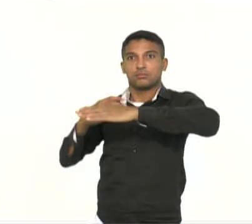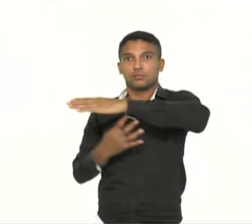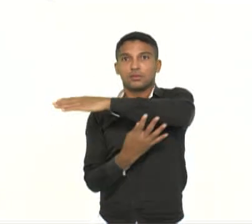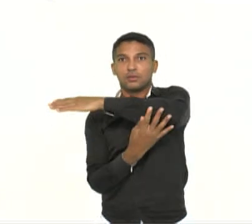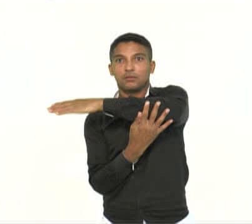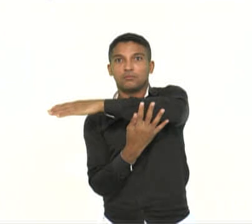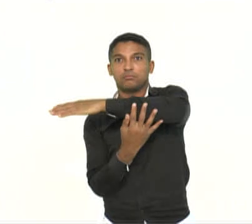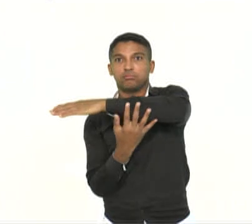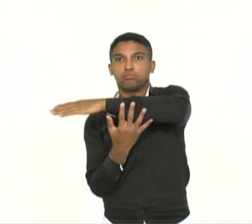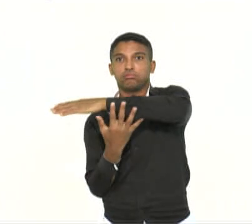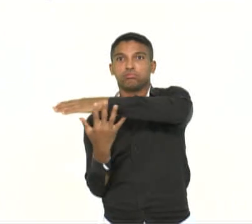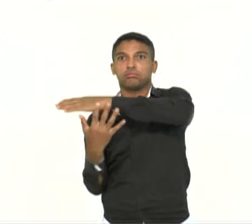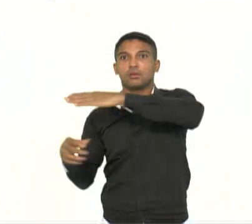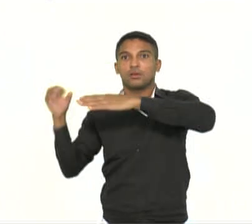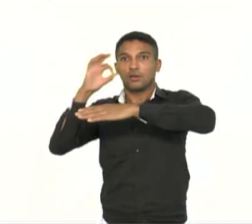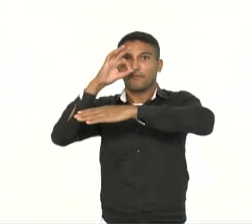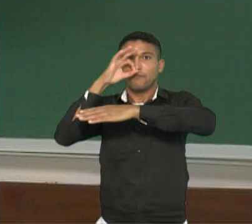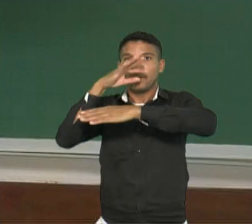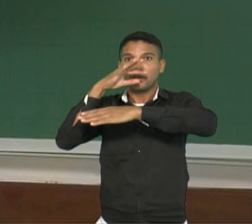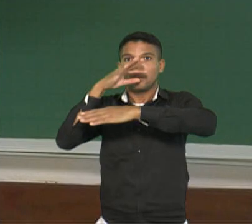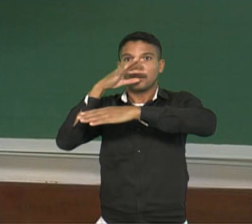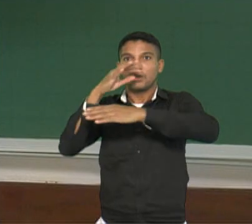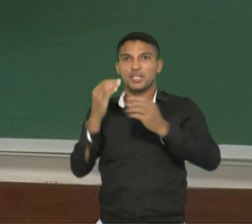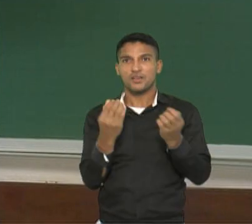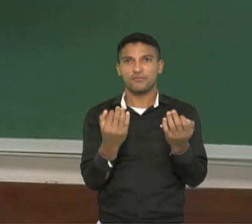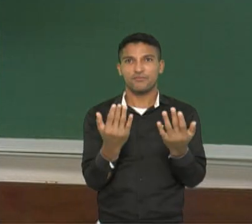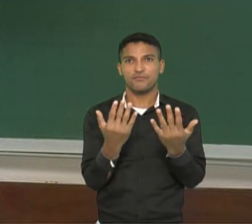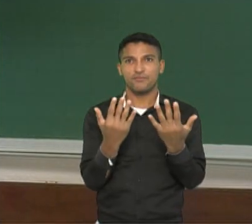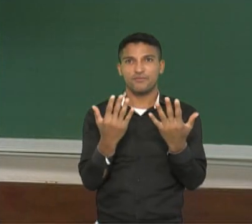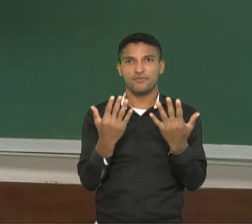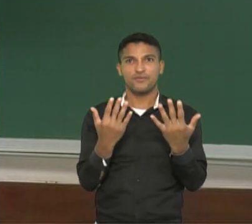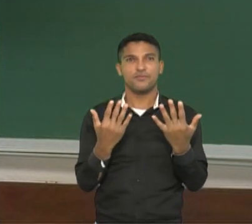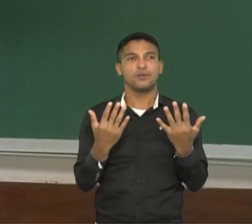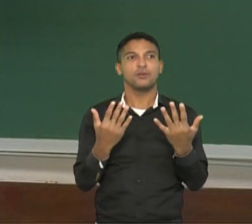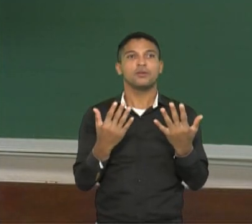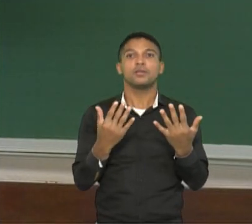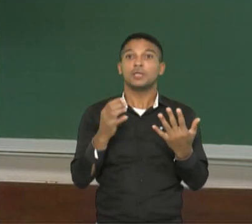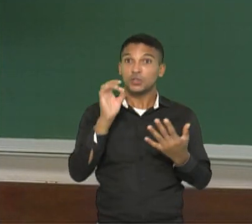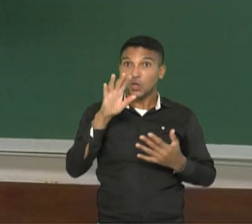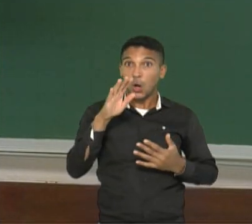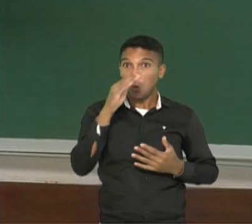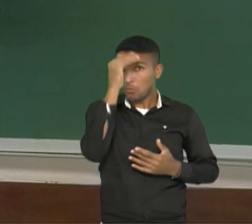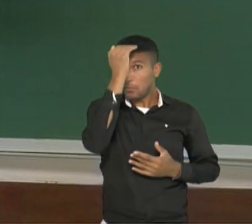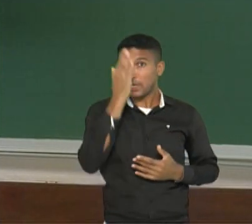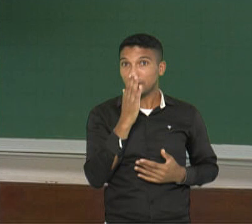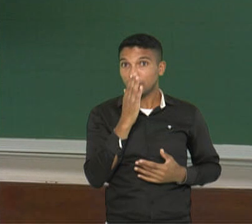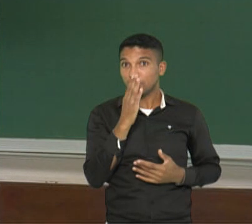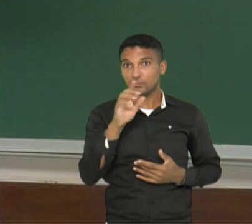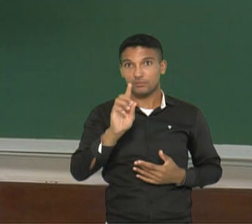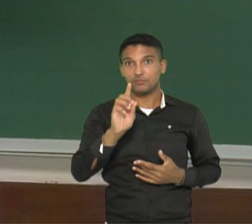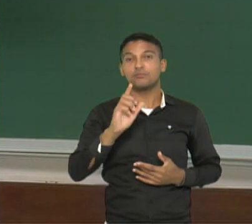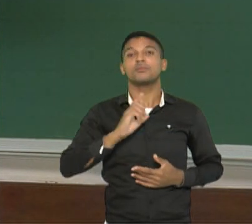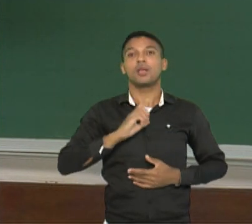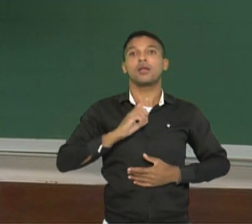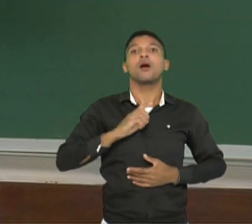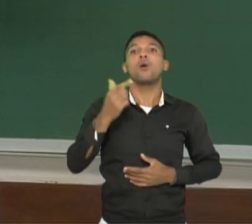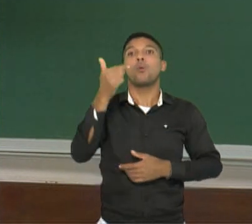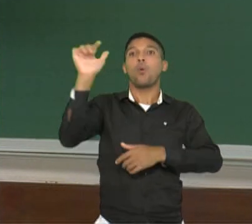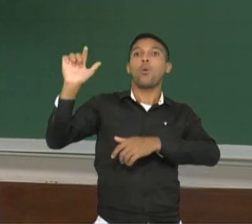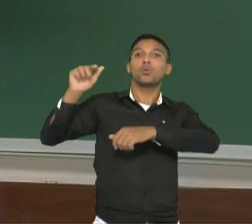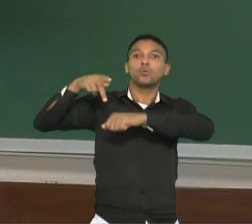países vizinhos, como eu já disse anteriormente, Argentina e Uruguai. E este mapa aqui é justamente para você verificar,